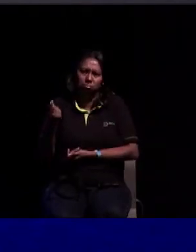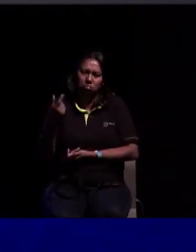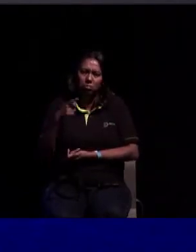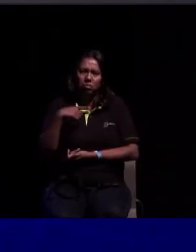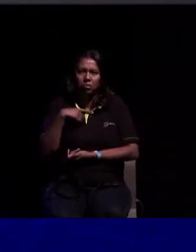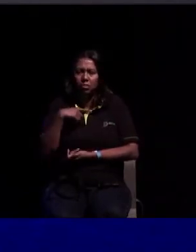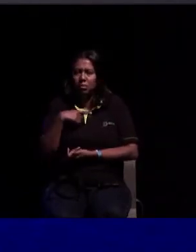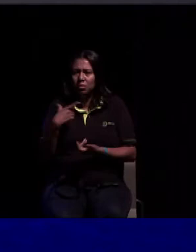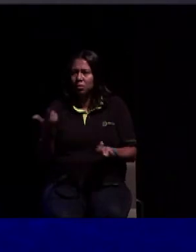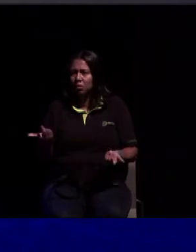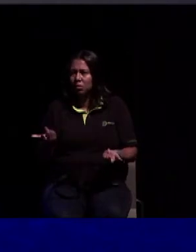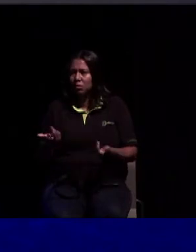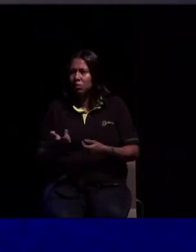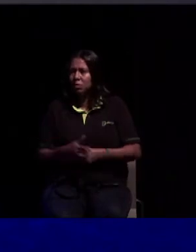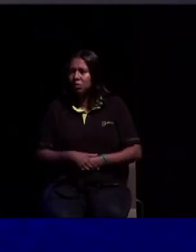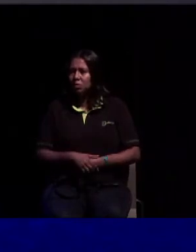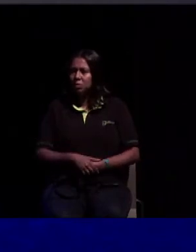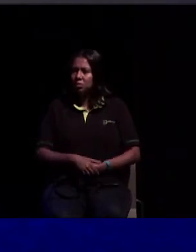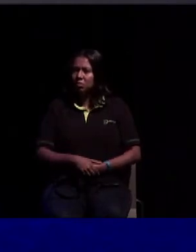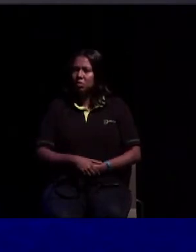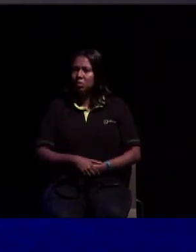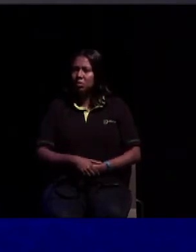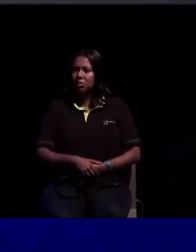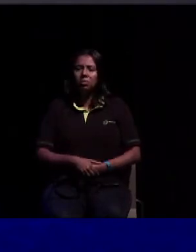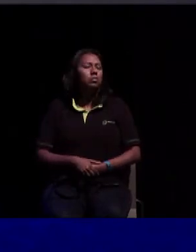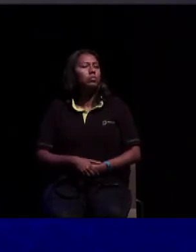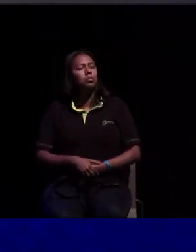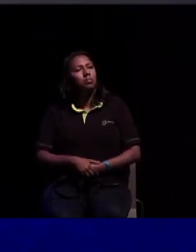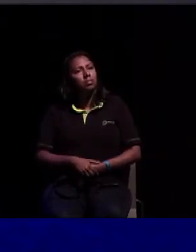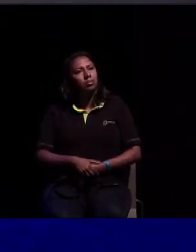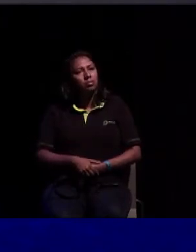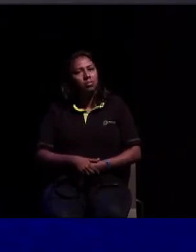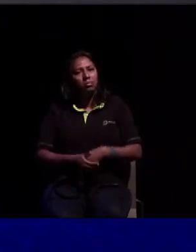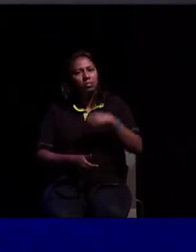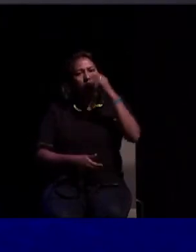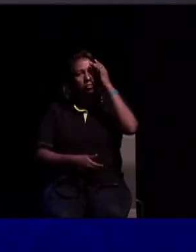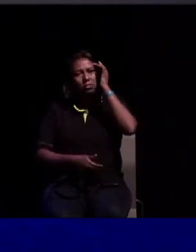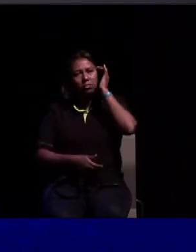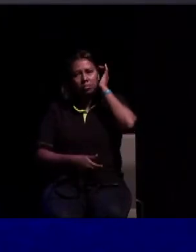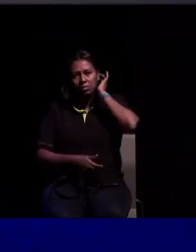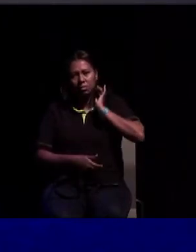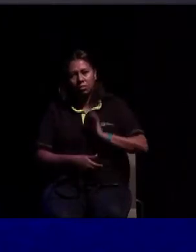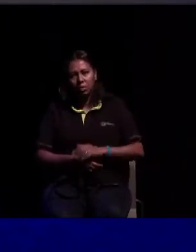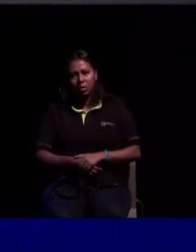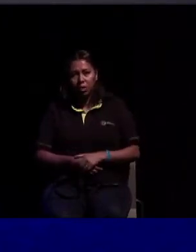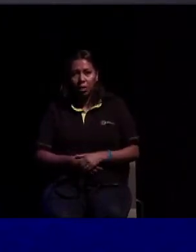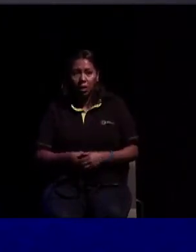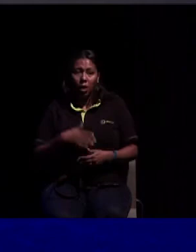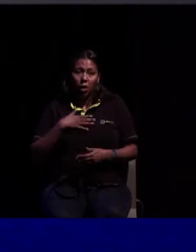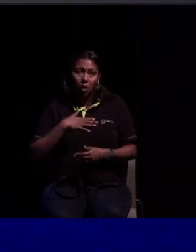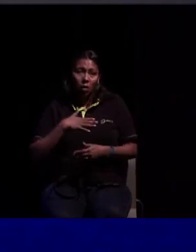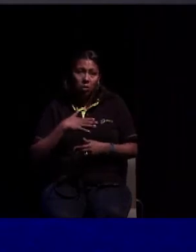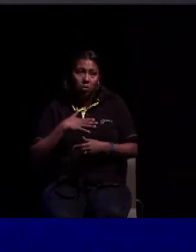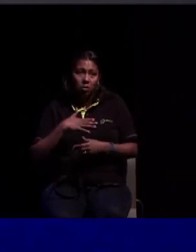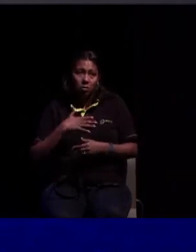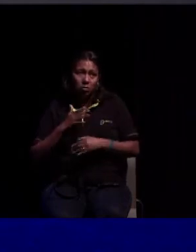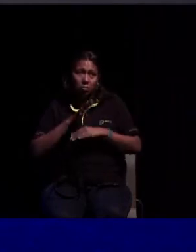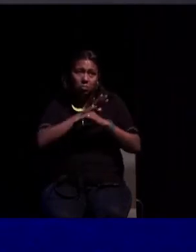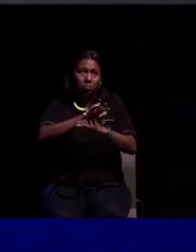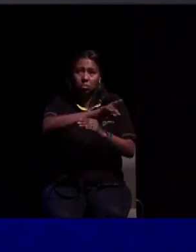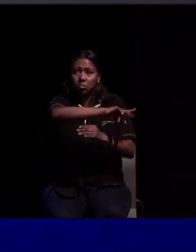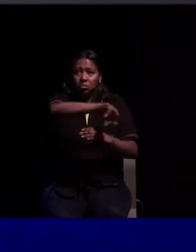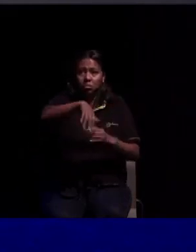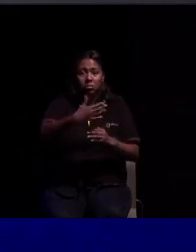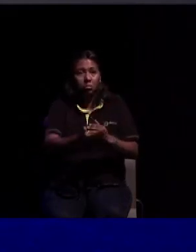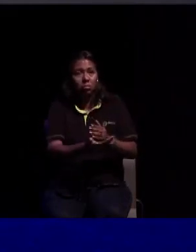apoia completamente essas demandas, né? Porque é uma demanda agradável ao capital. Para o capital, ele pode tirar